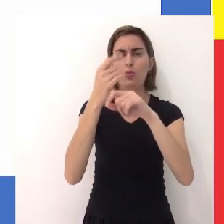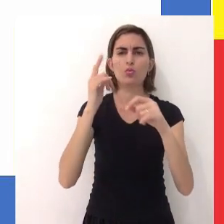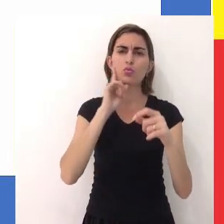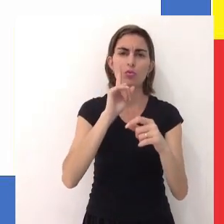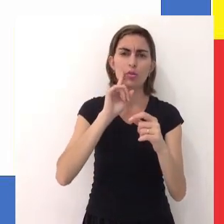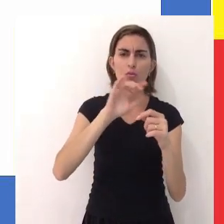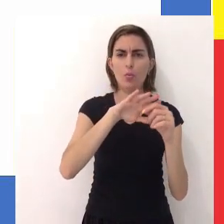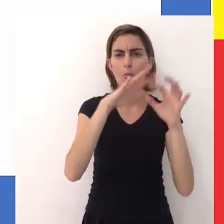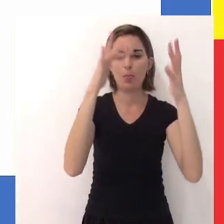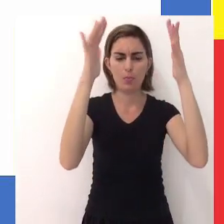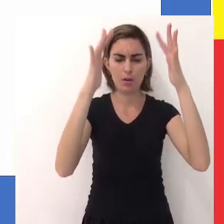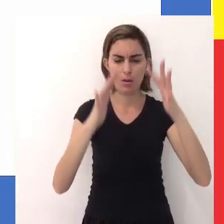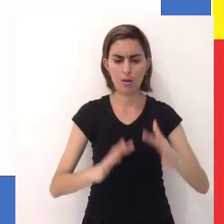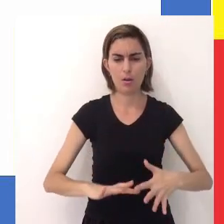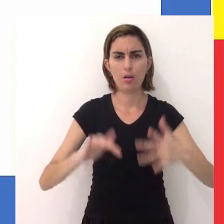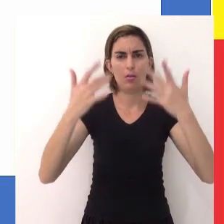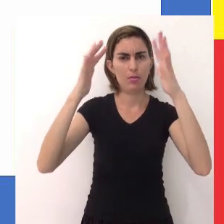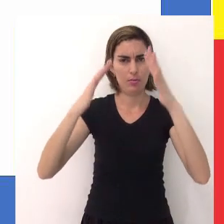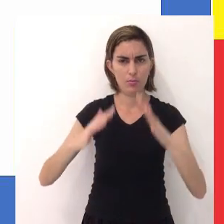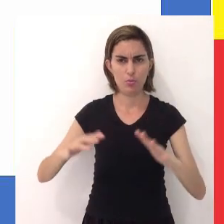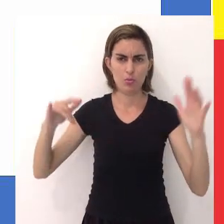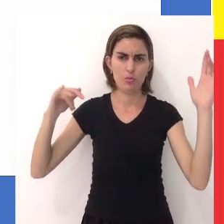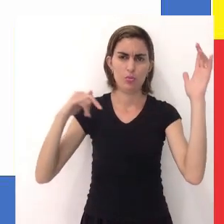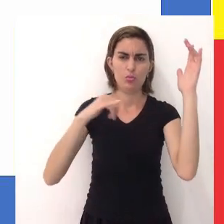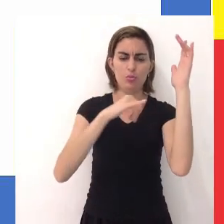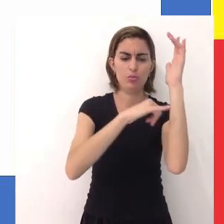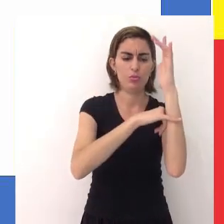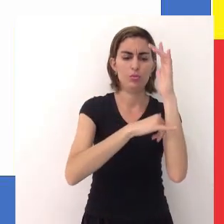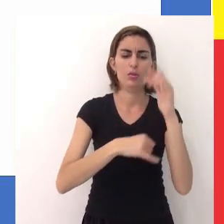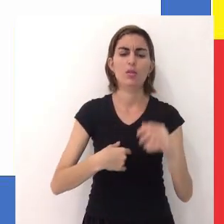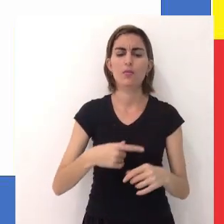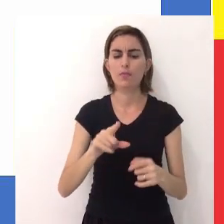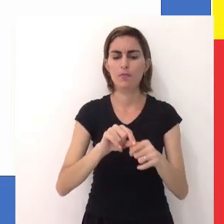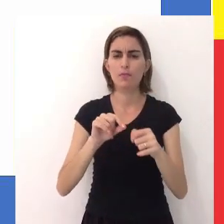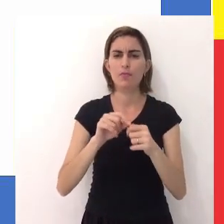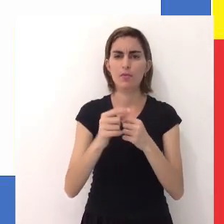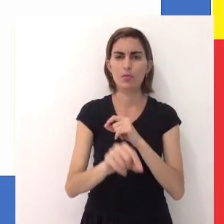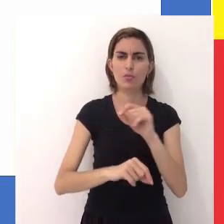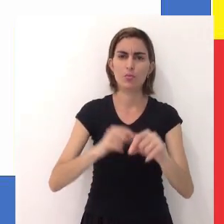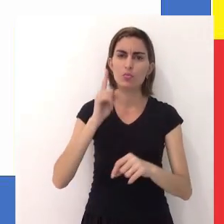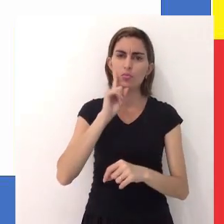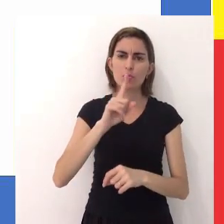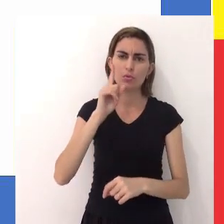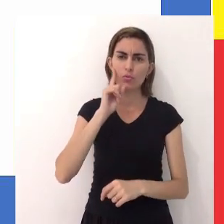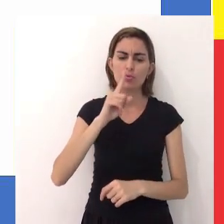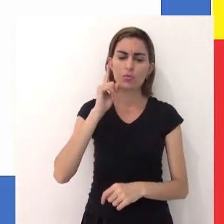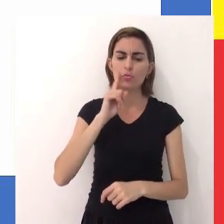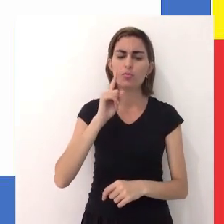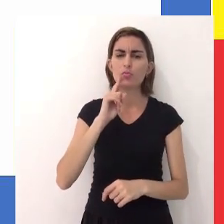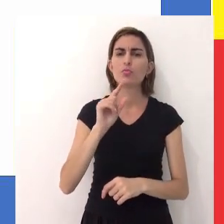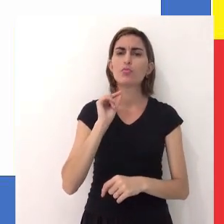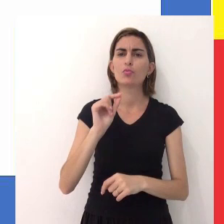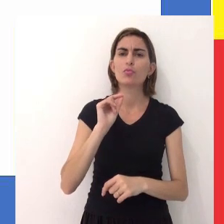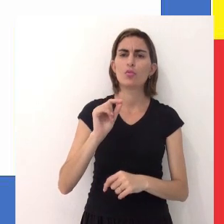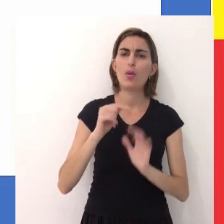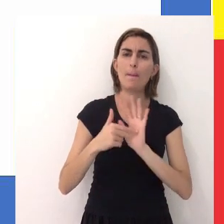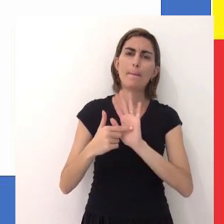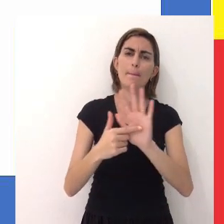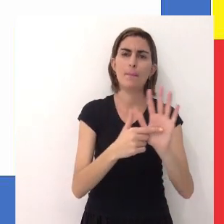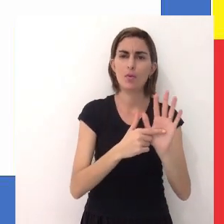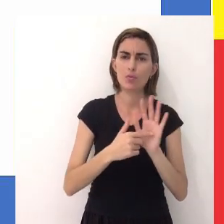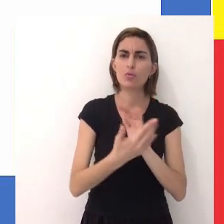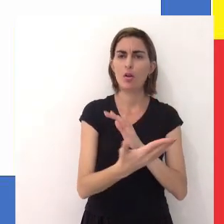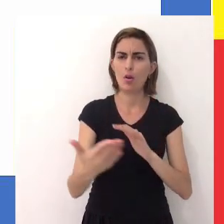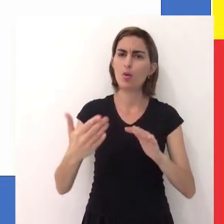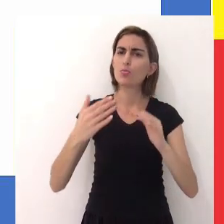foram derrubadas, tá? Com um ataque terrorista. E isso fez com que os Estados Unidos quisessem aí mostrar que